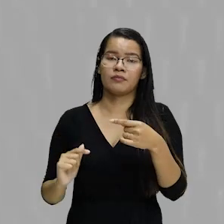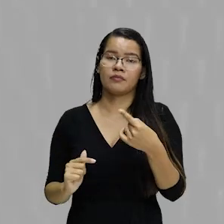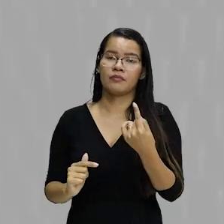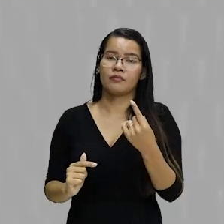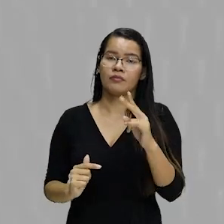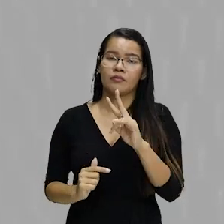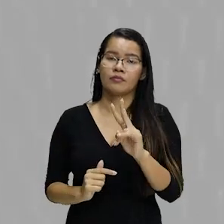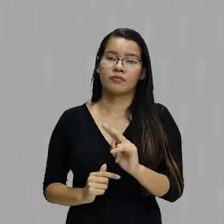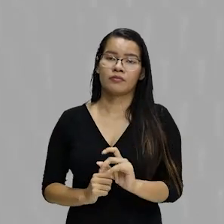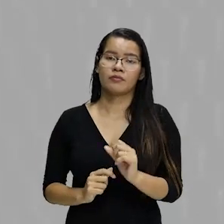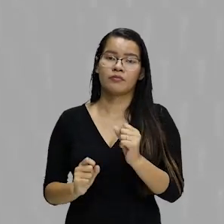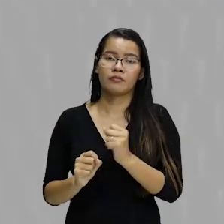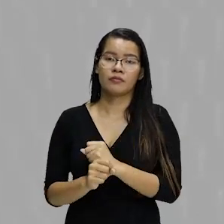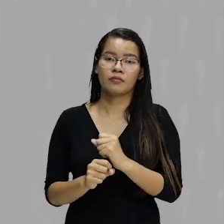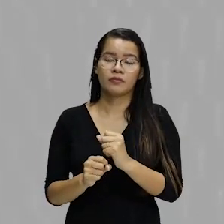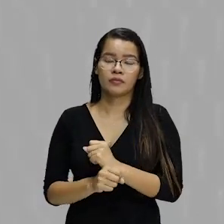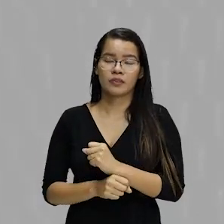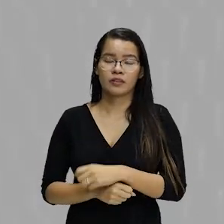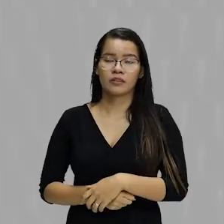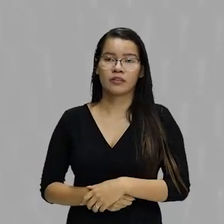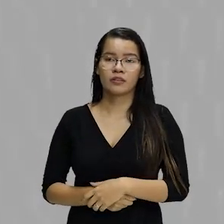no solstício, uma vez do ano,